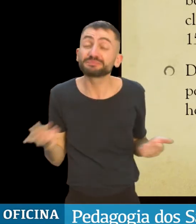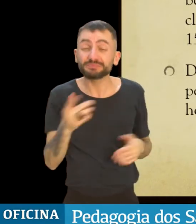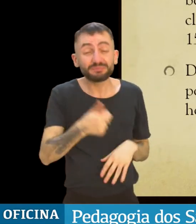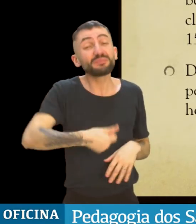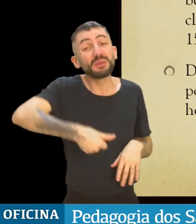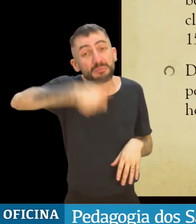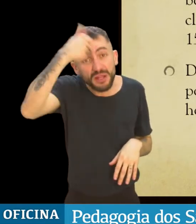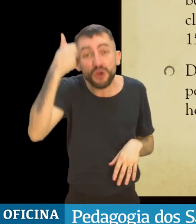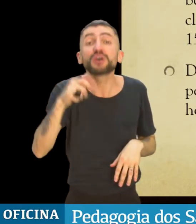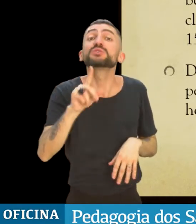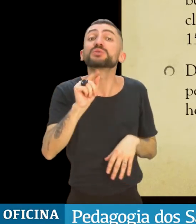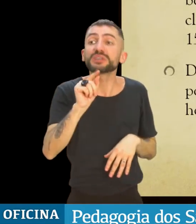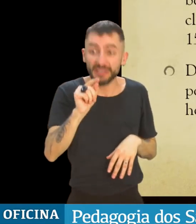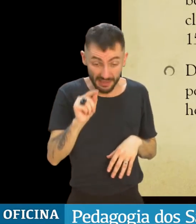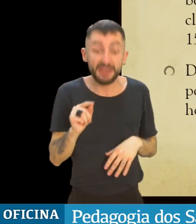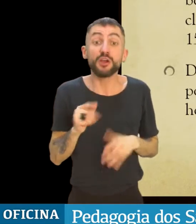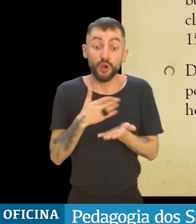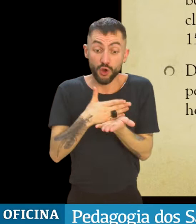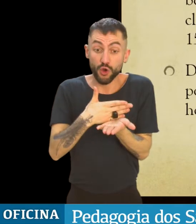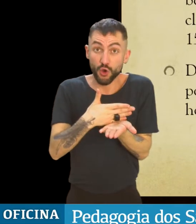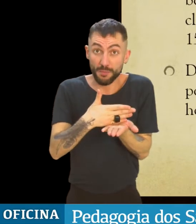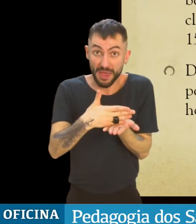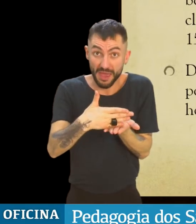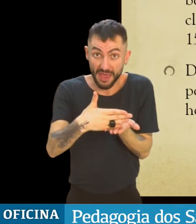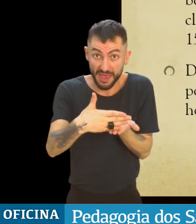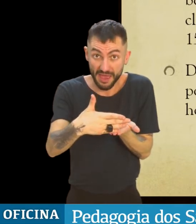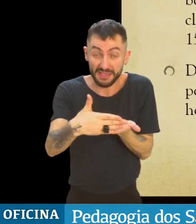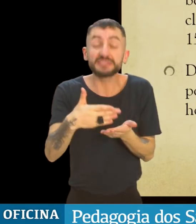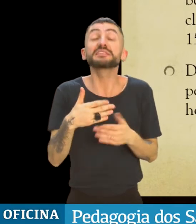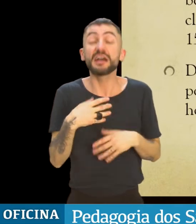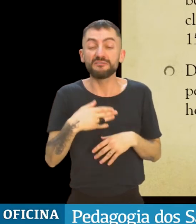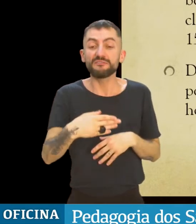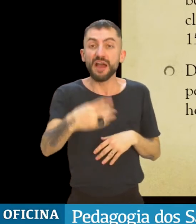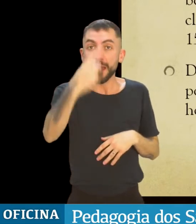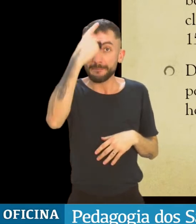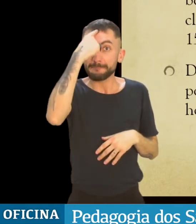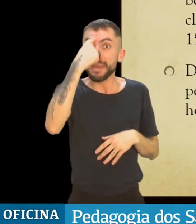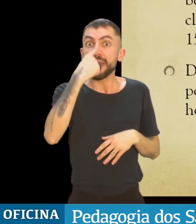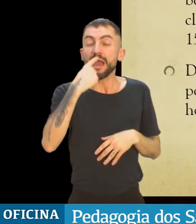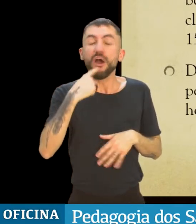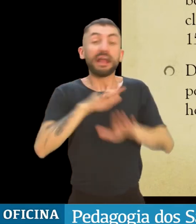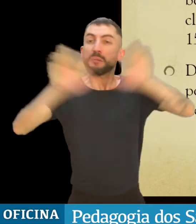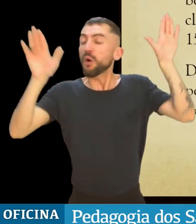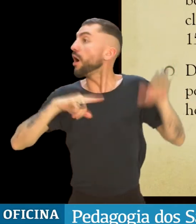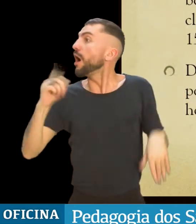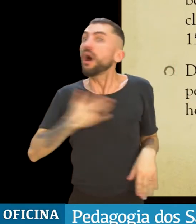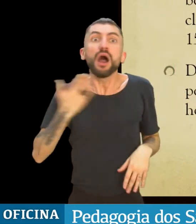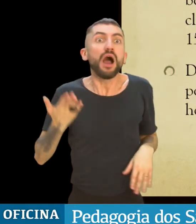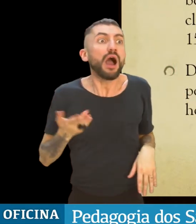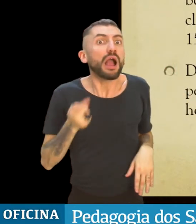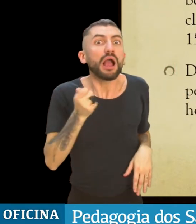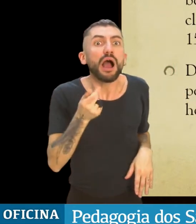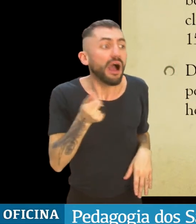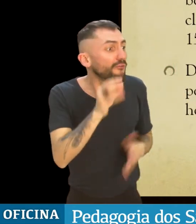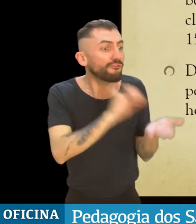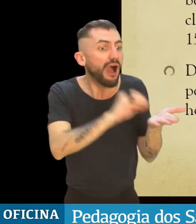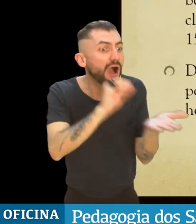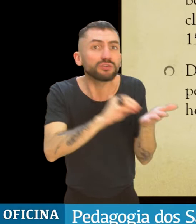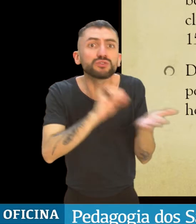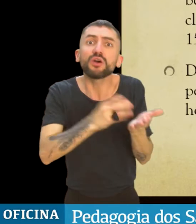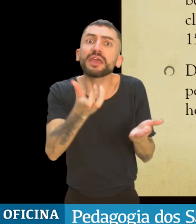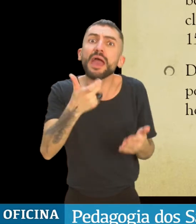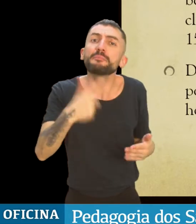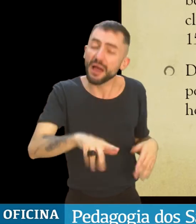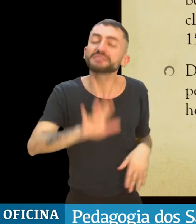atividade e encerrar antes e deixar as pessoas com aquele gostinho de quero mais, né? Pô, mas teve gente que não recitou. Olha, então a